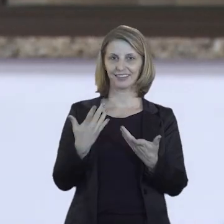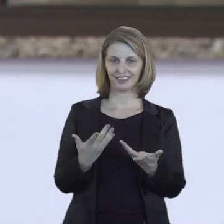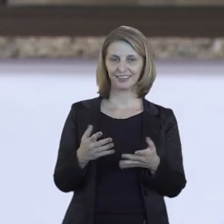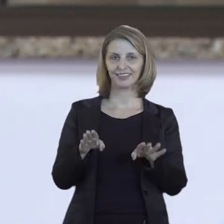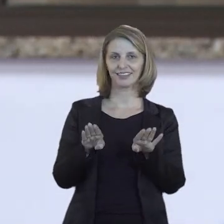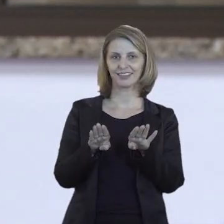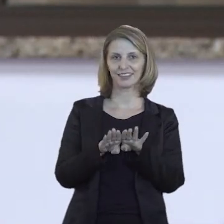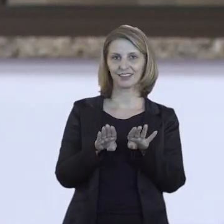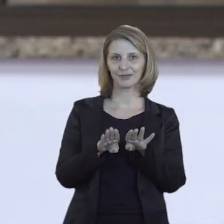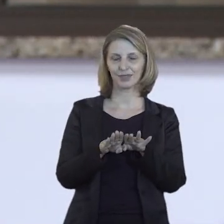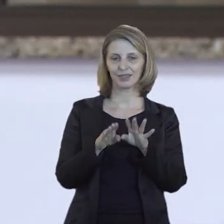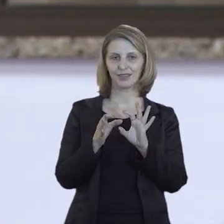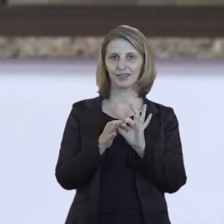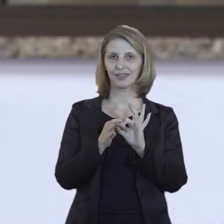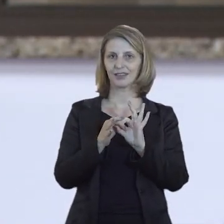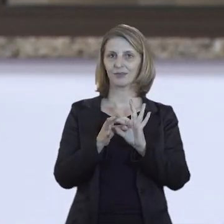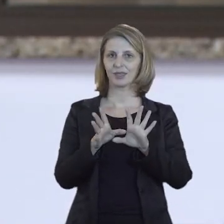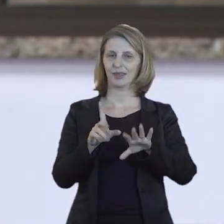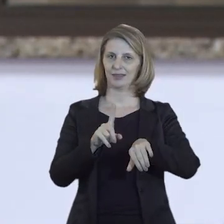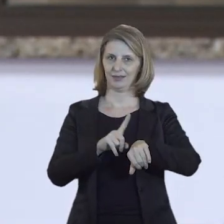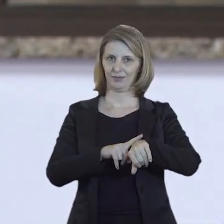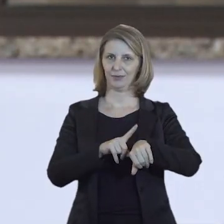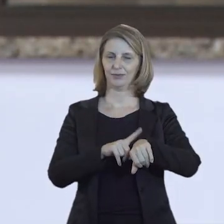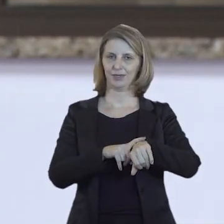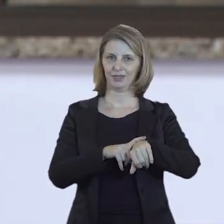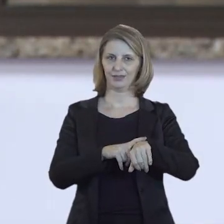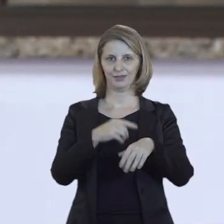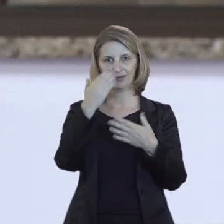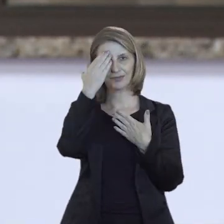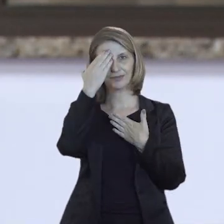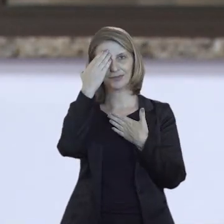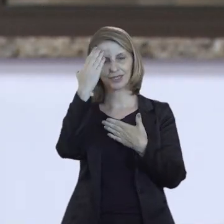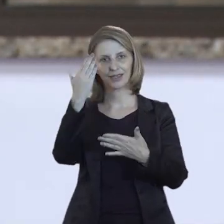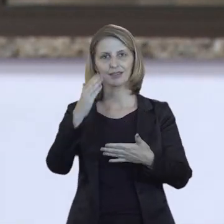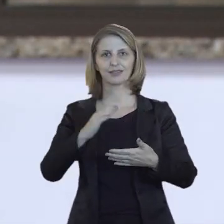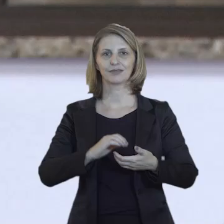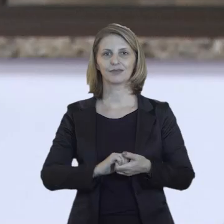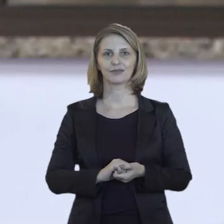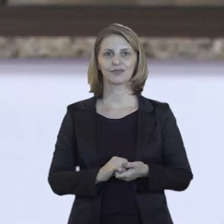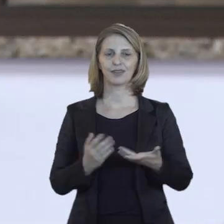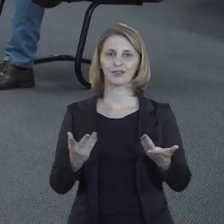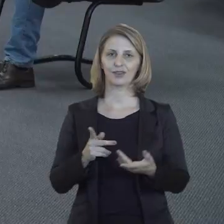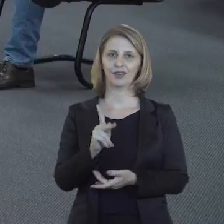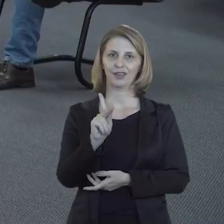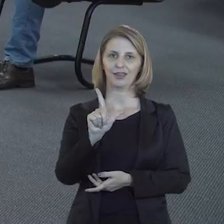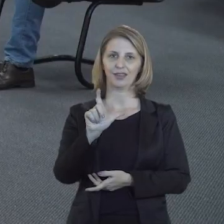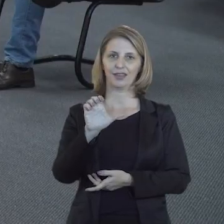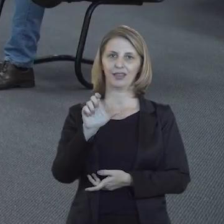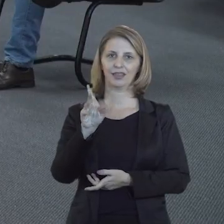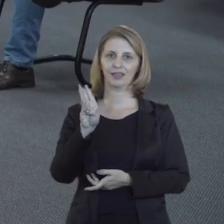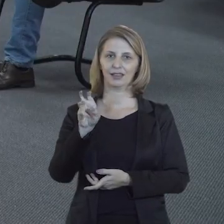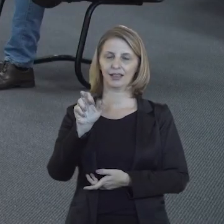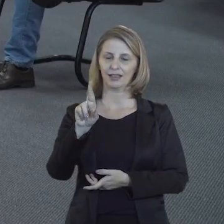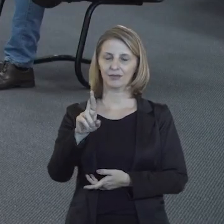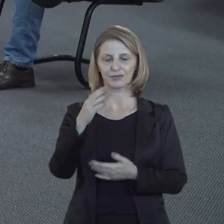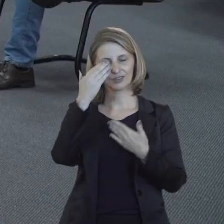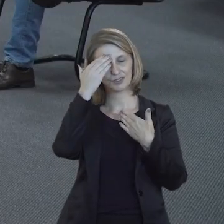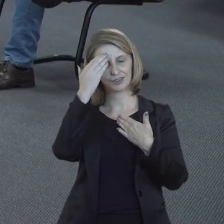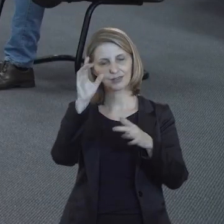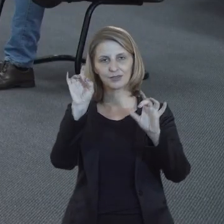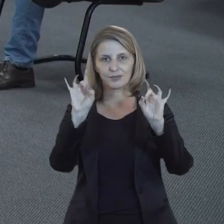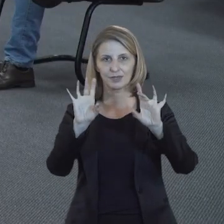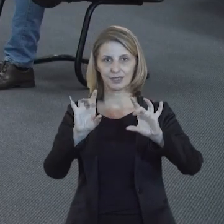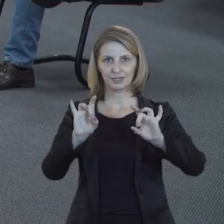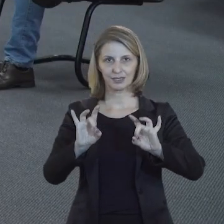autocuidar e, de alguma forma, também nos permitir esses momentos. Muito obrigada. É com você,